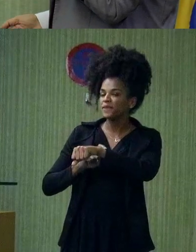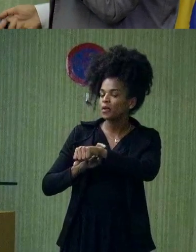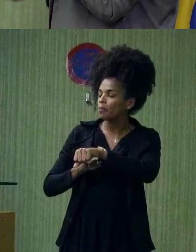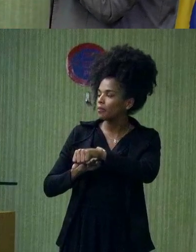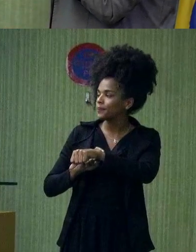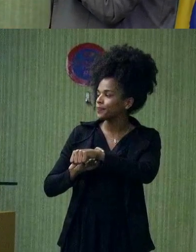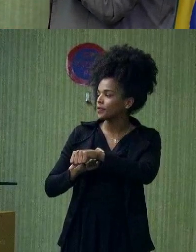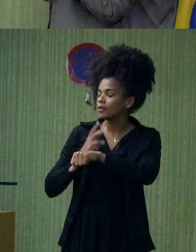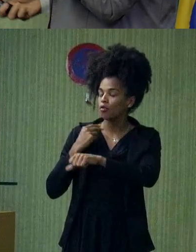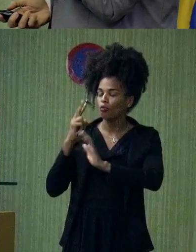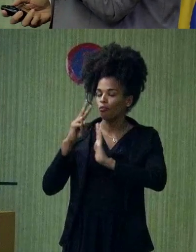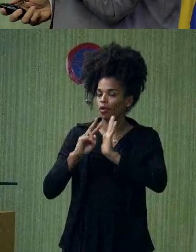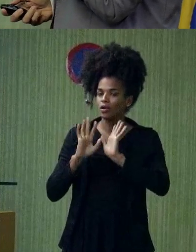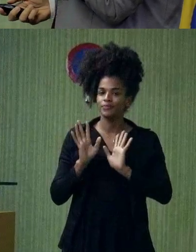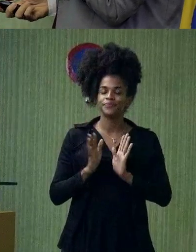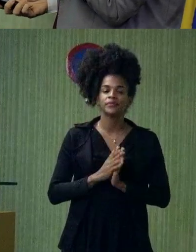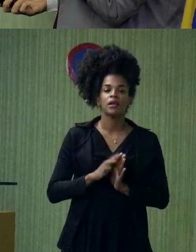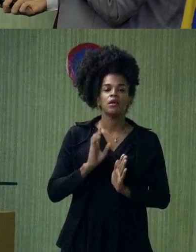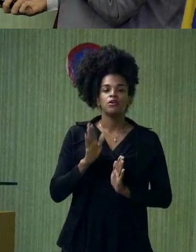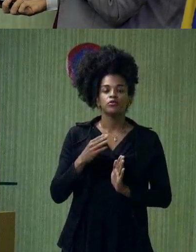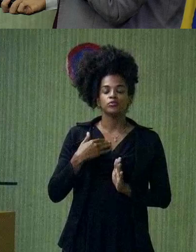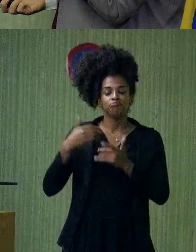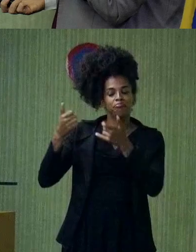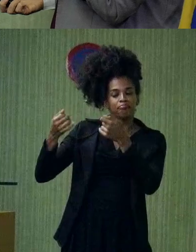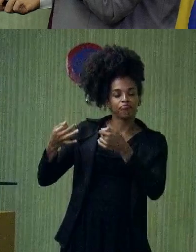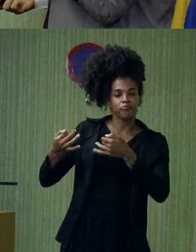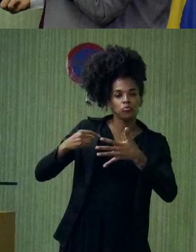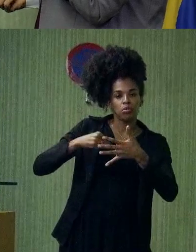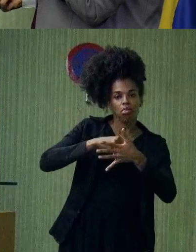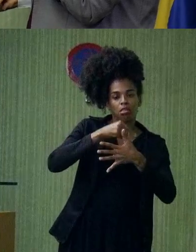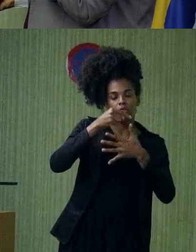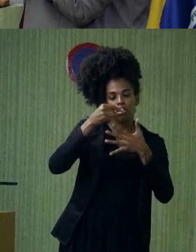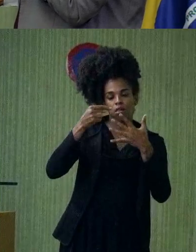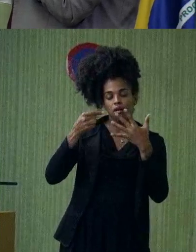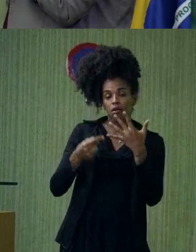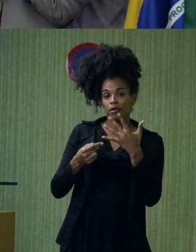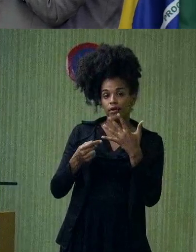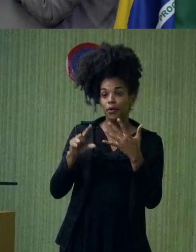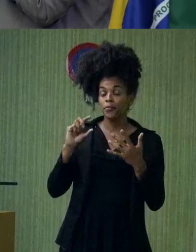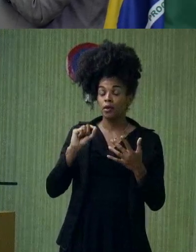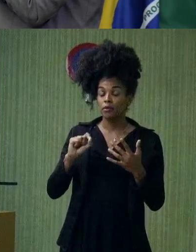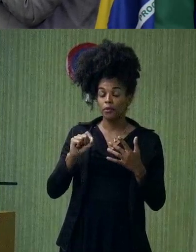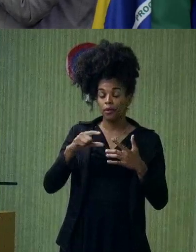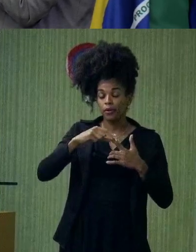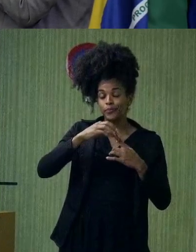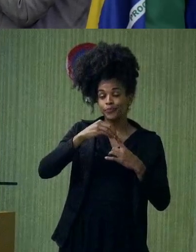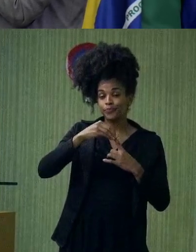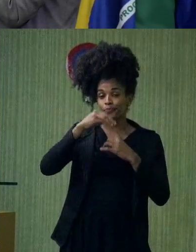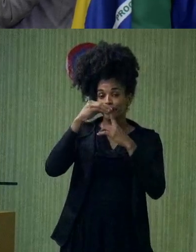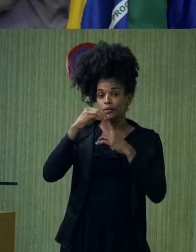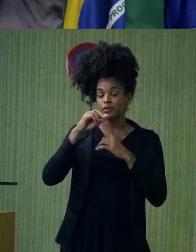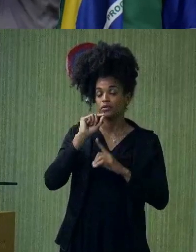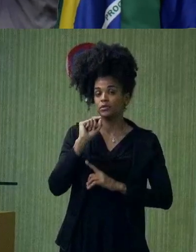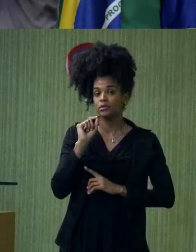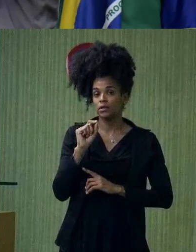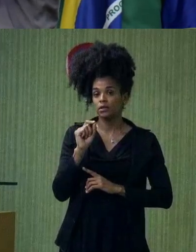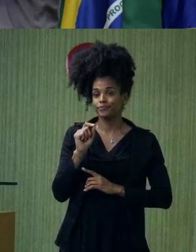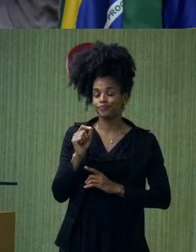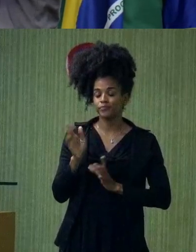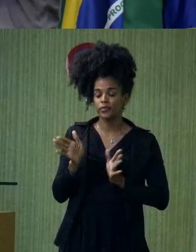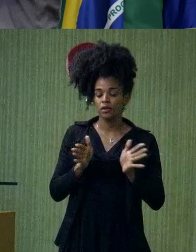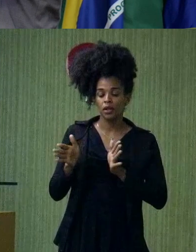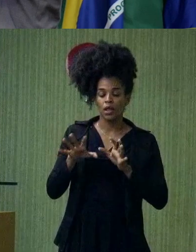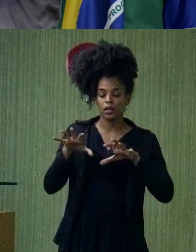diretrizes já foram né Eu só destacaria aqui a importância da da intersetorialidade que já